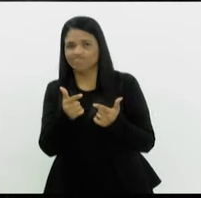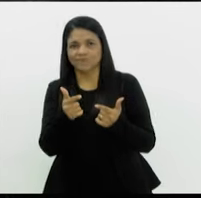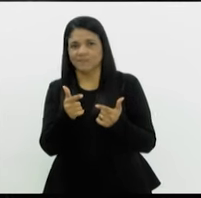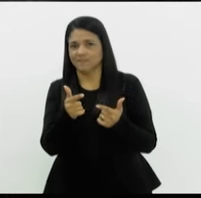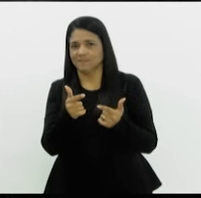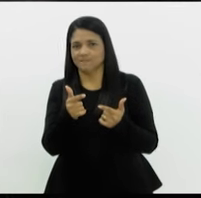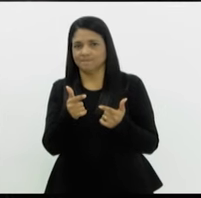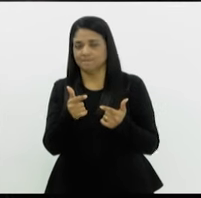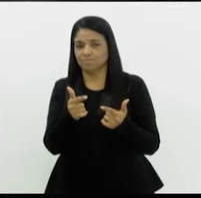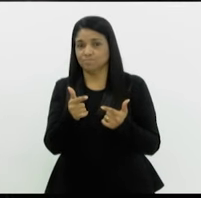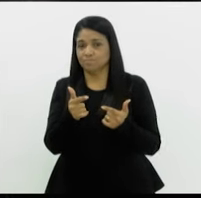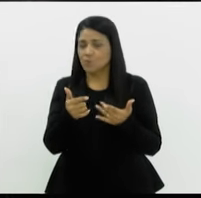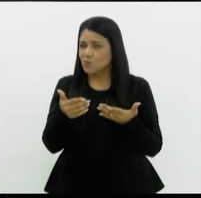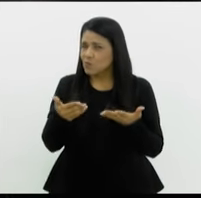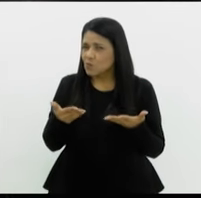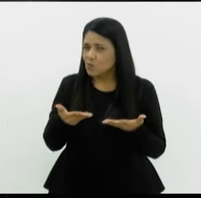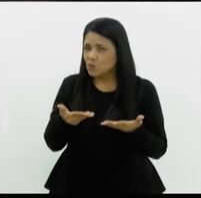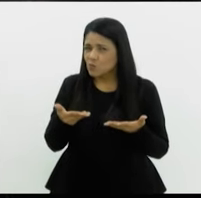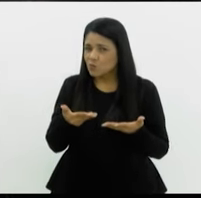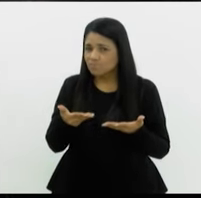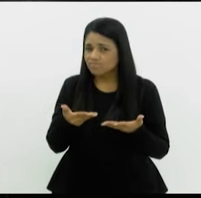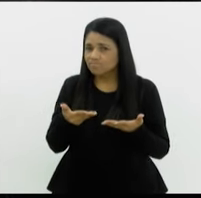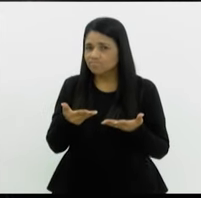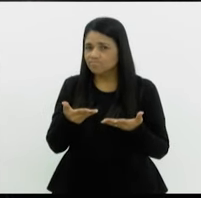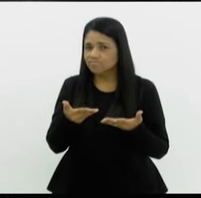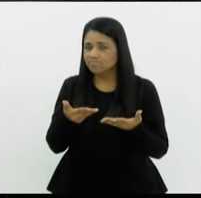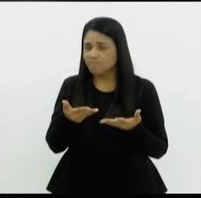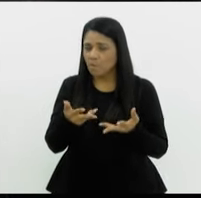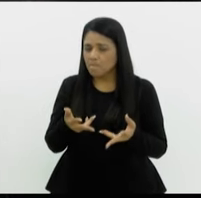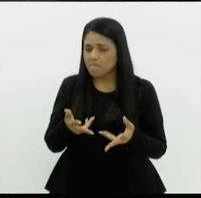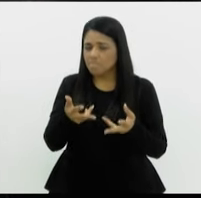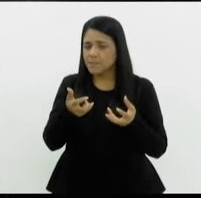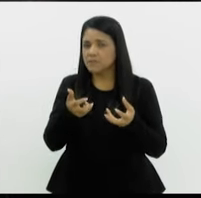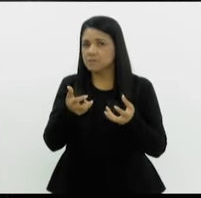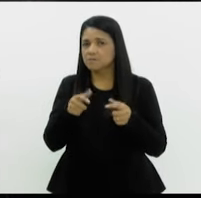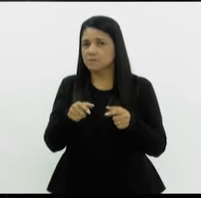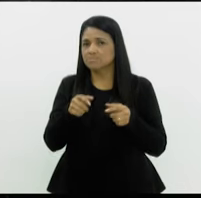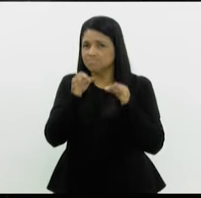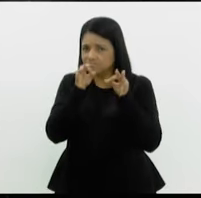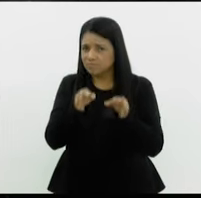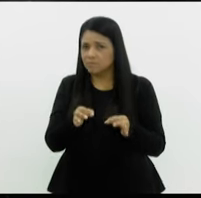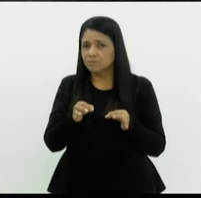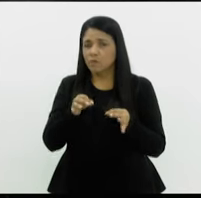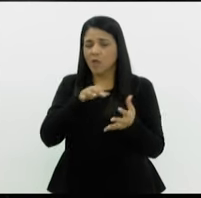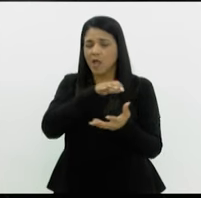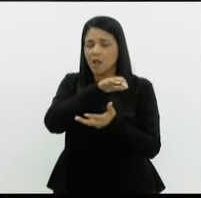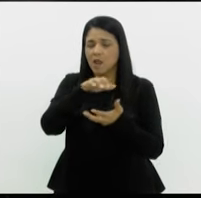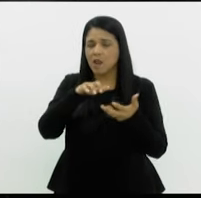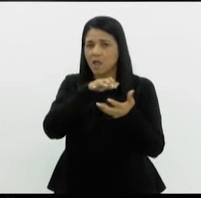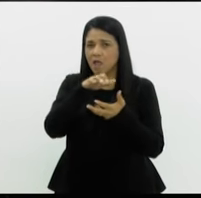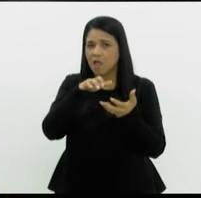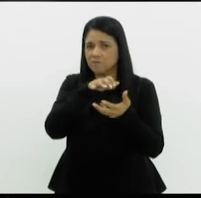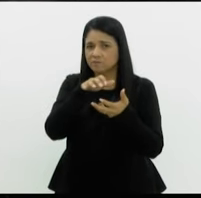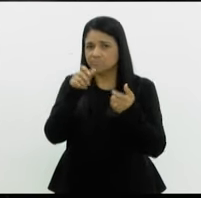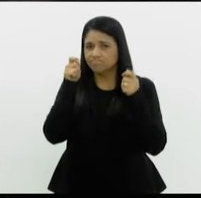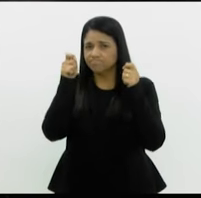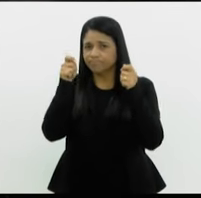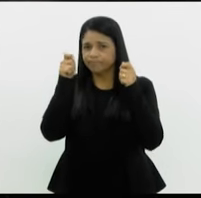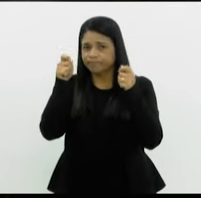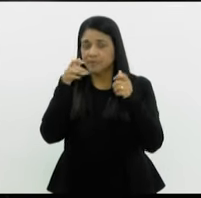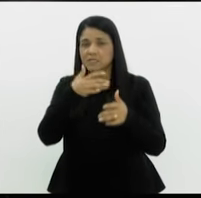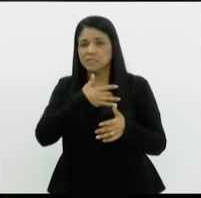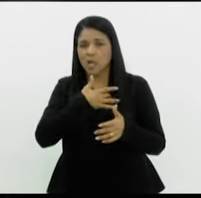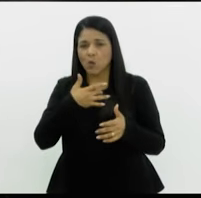Hoje, eu constatei a greve da saúde na